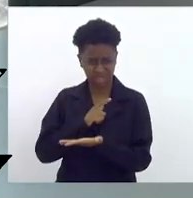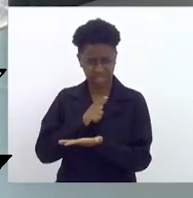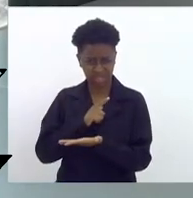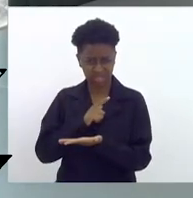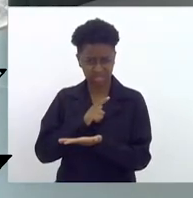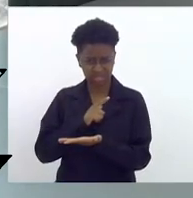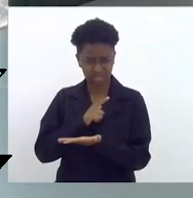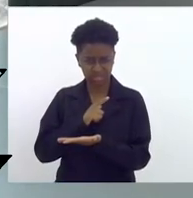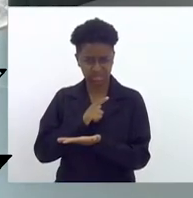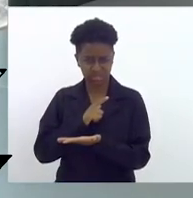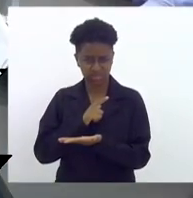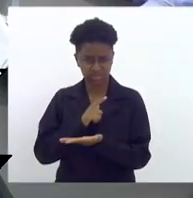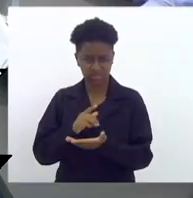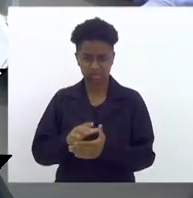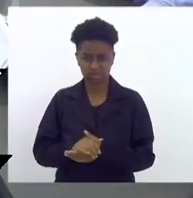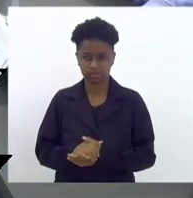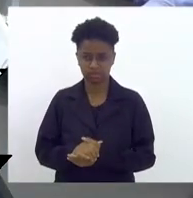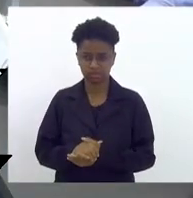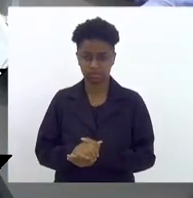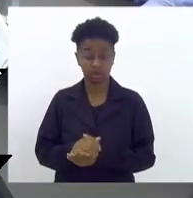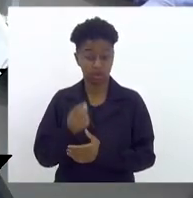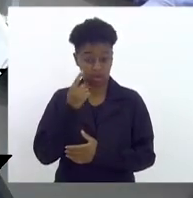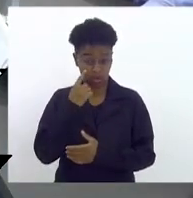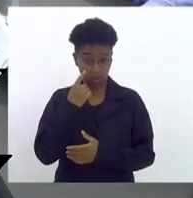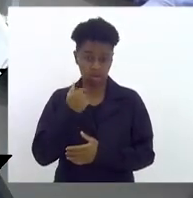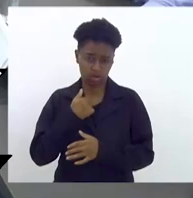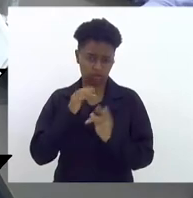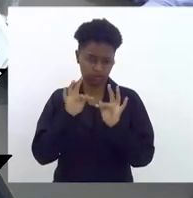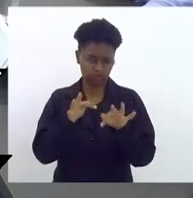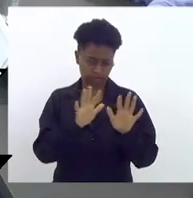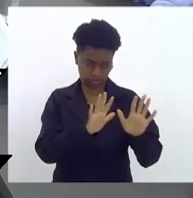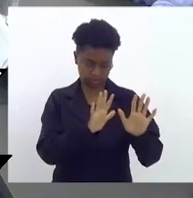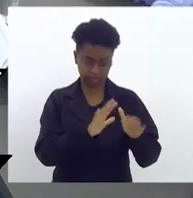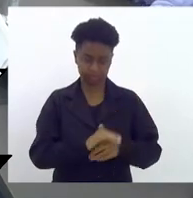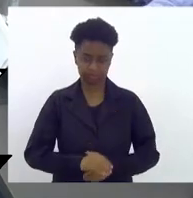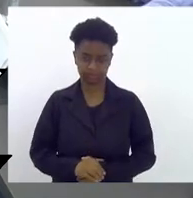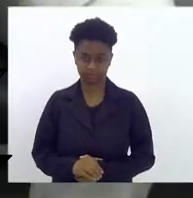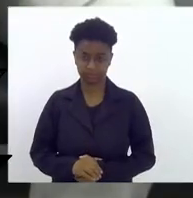eu fui buscar deixa eu terminar